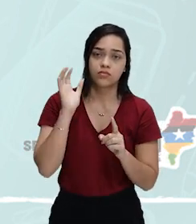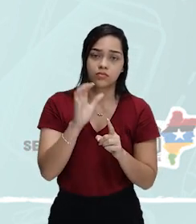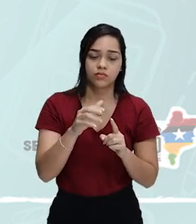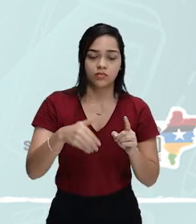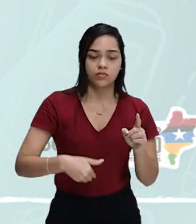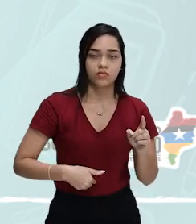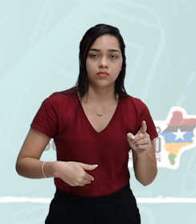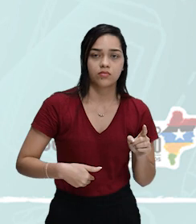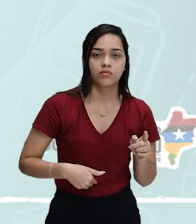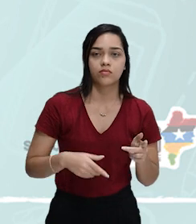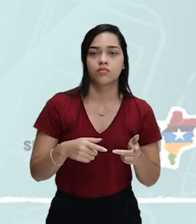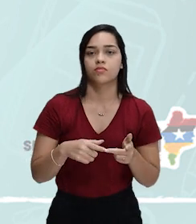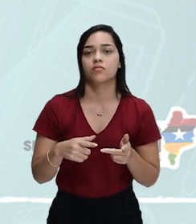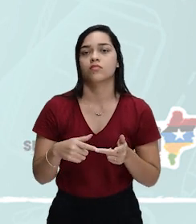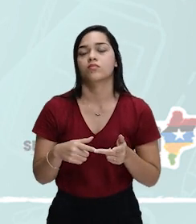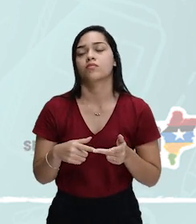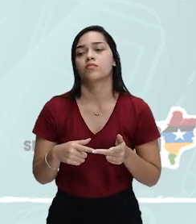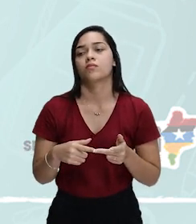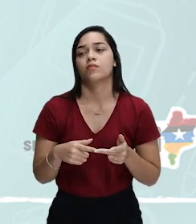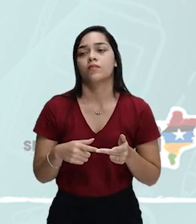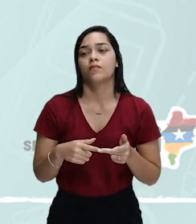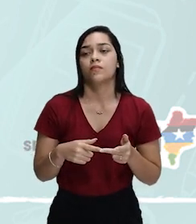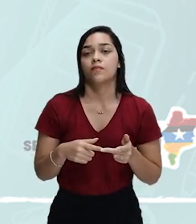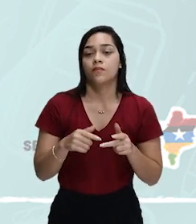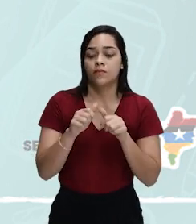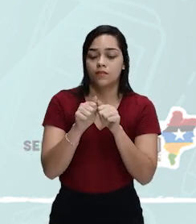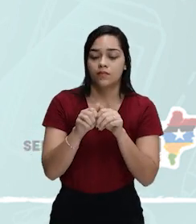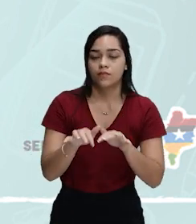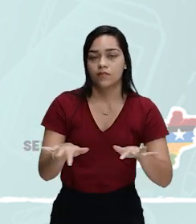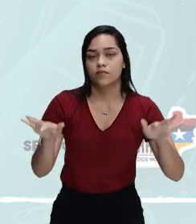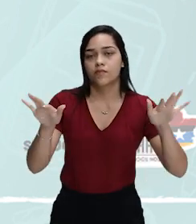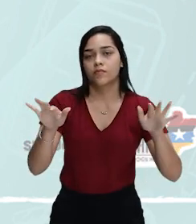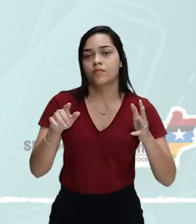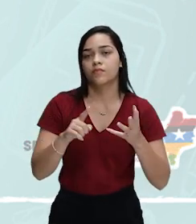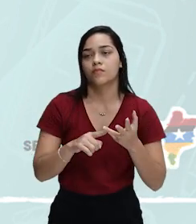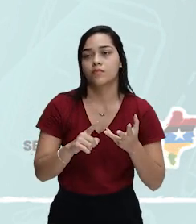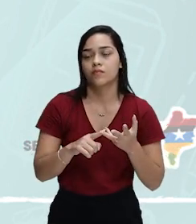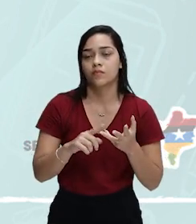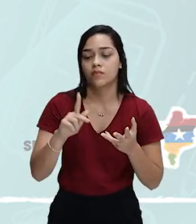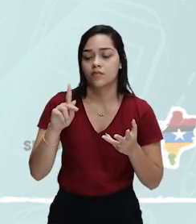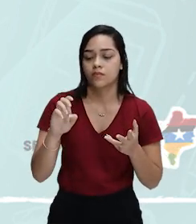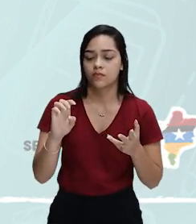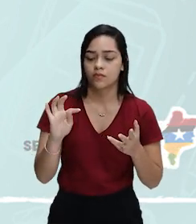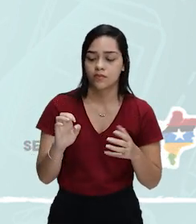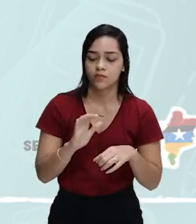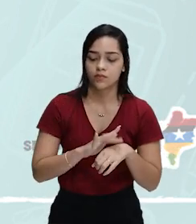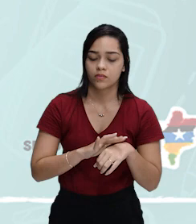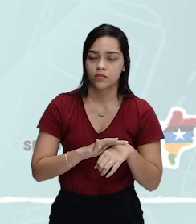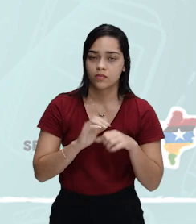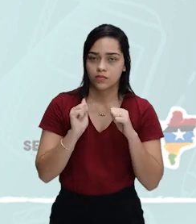a fome, que favorece epidemias, que favorece a peste.